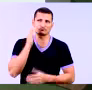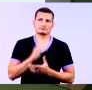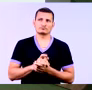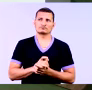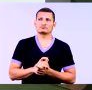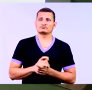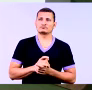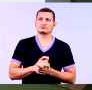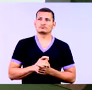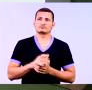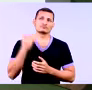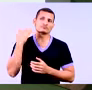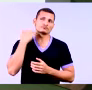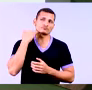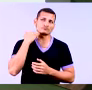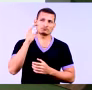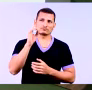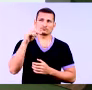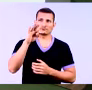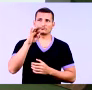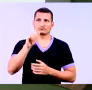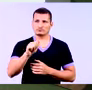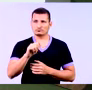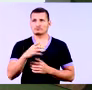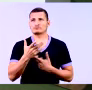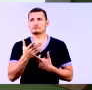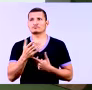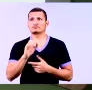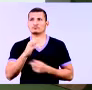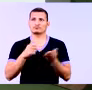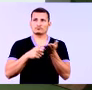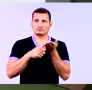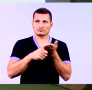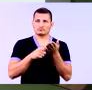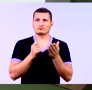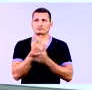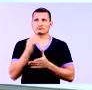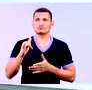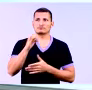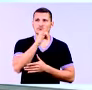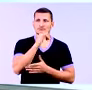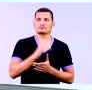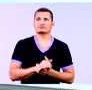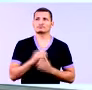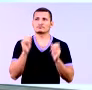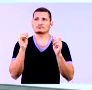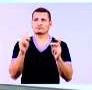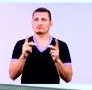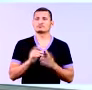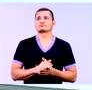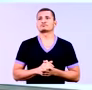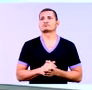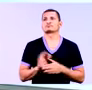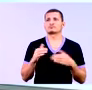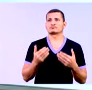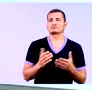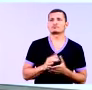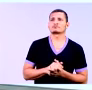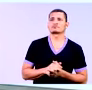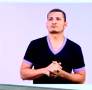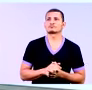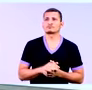como pode ser no caso de uma compra de uma passagem, certo? Ok, professor, obrigado. Então, acompanhando comigo